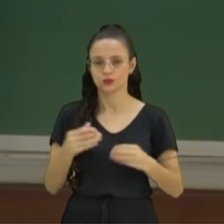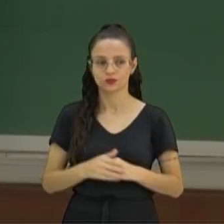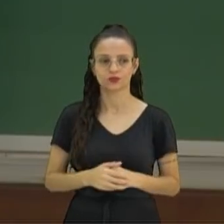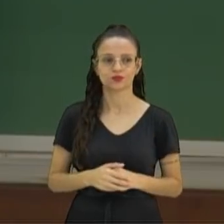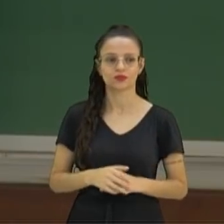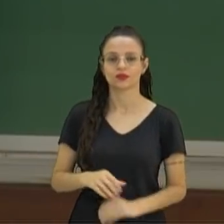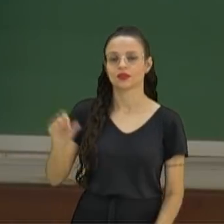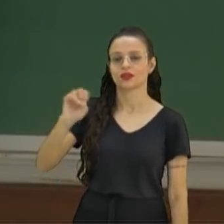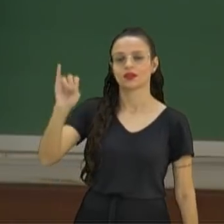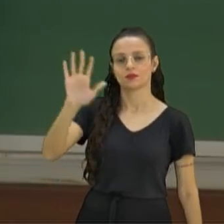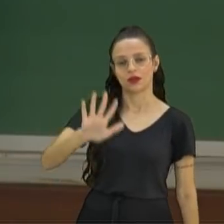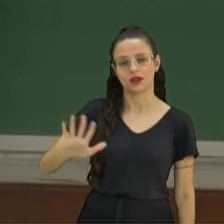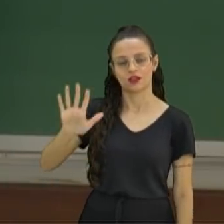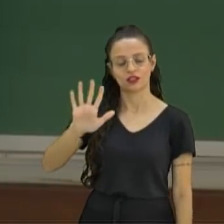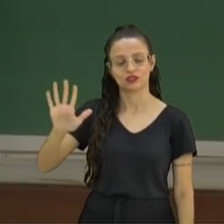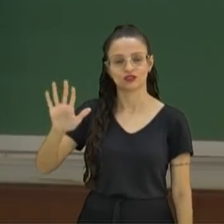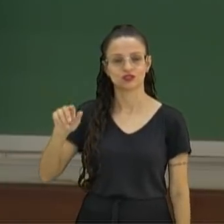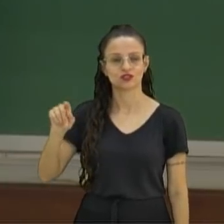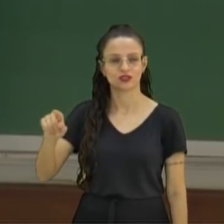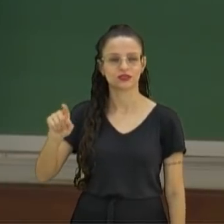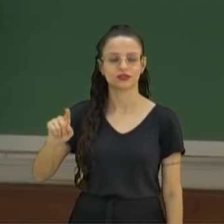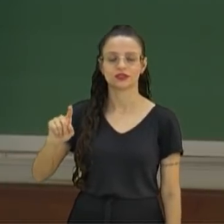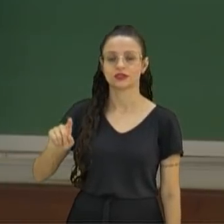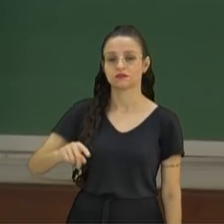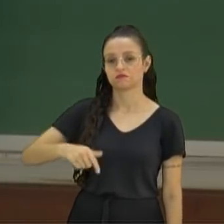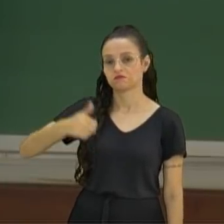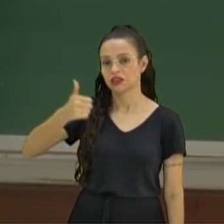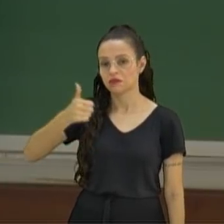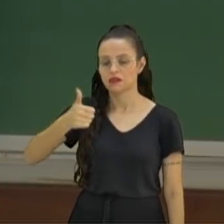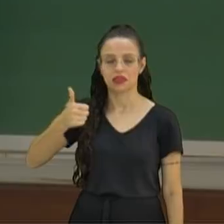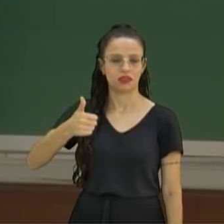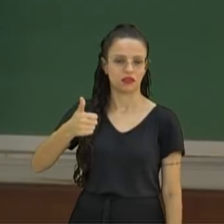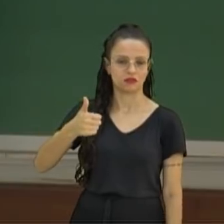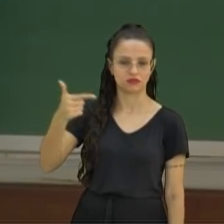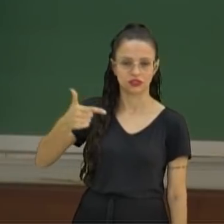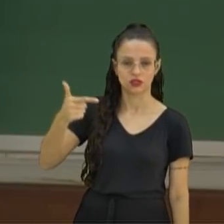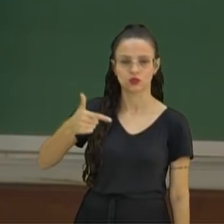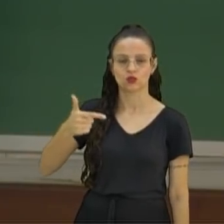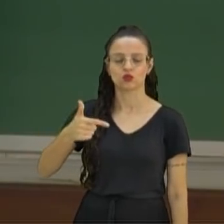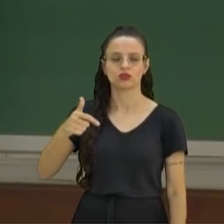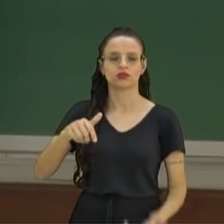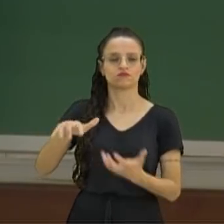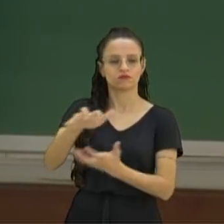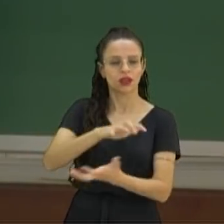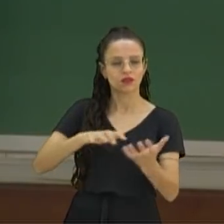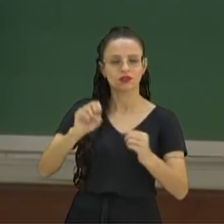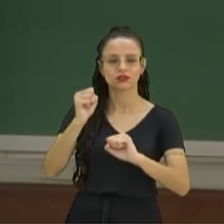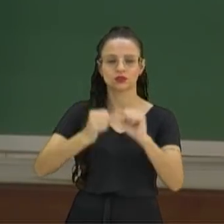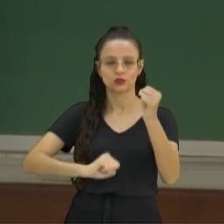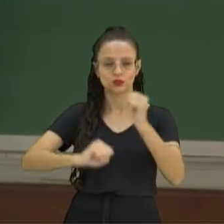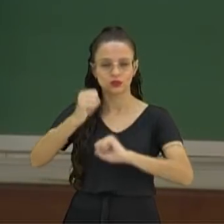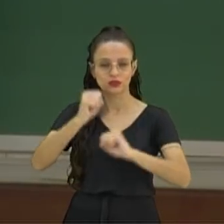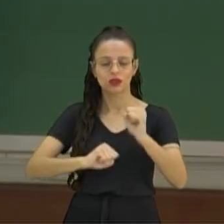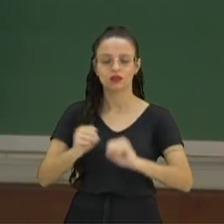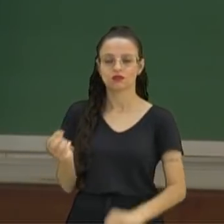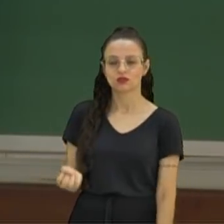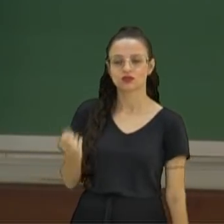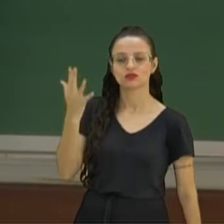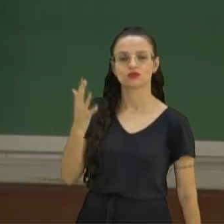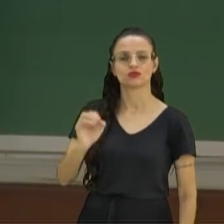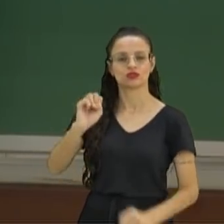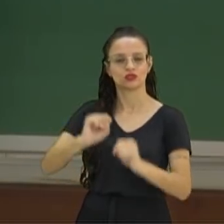imagem típica da primeira, segunda revolução industrial, quando surgem as indústrias, quando as indústrias